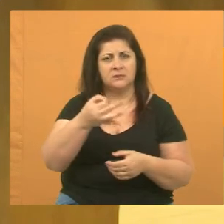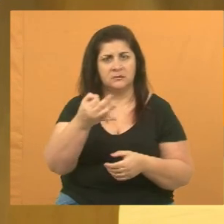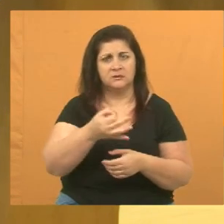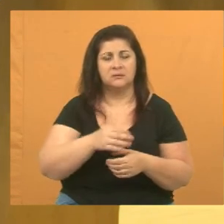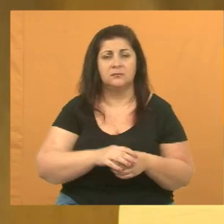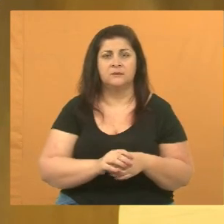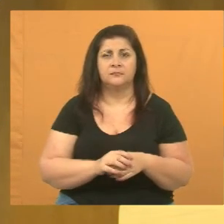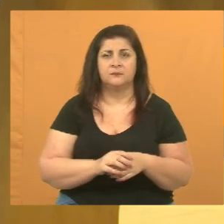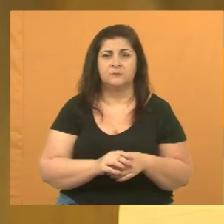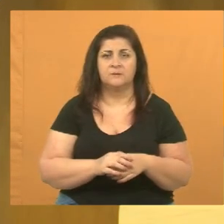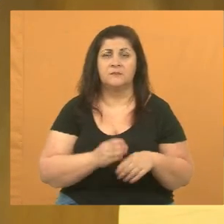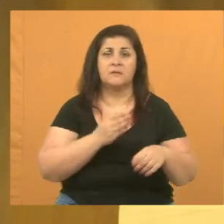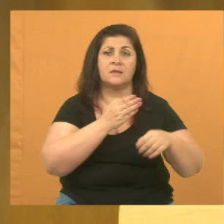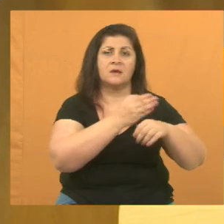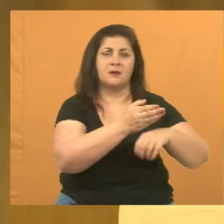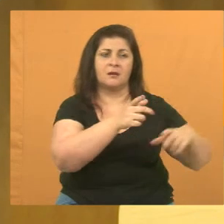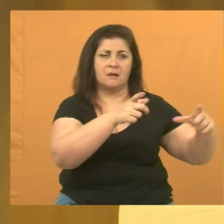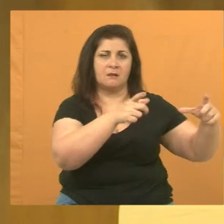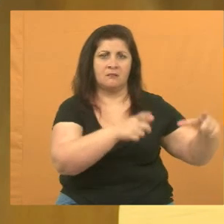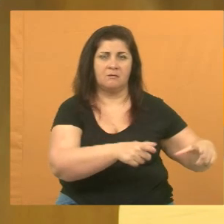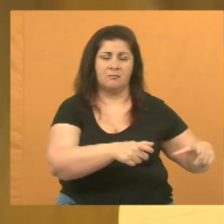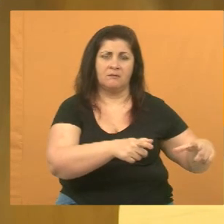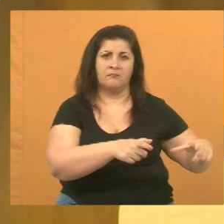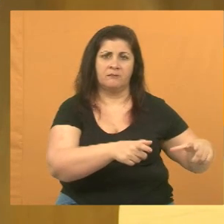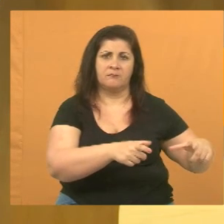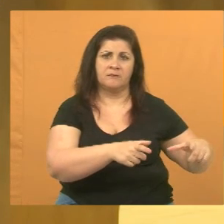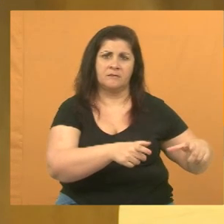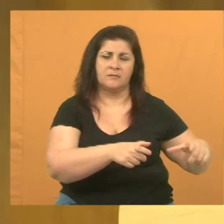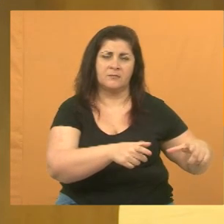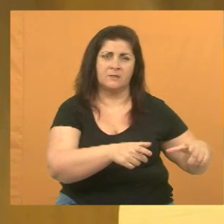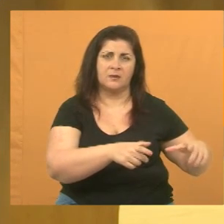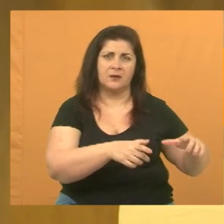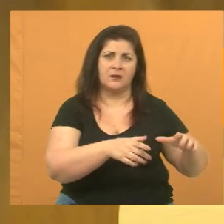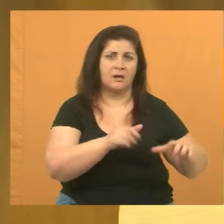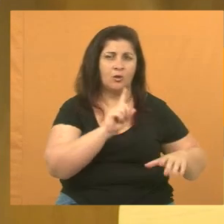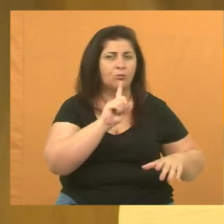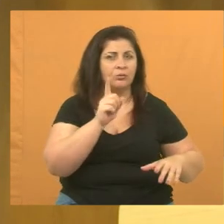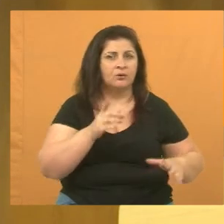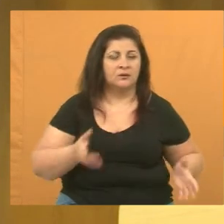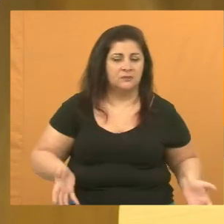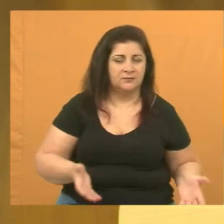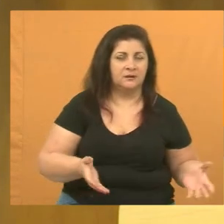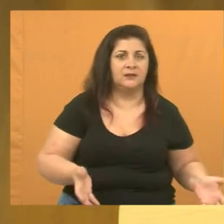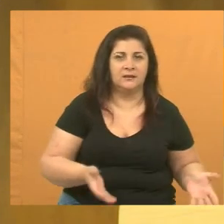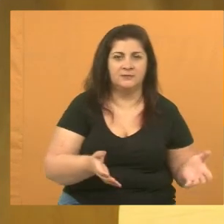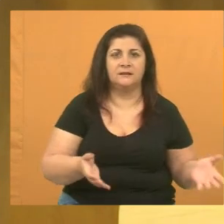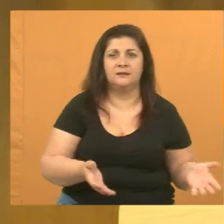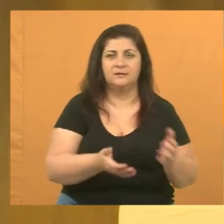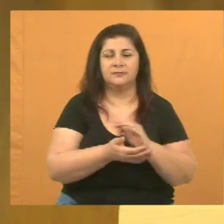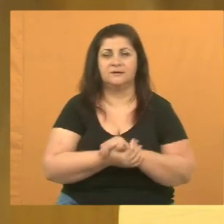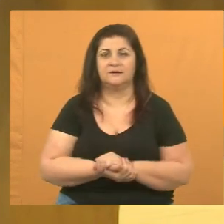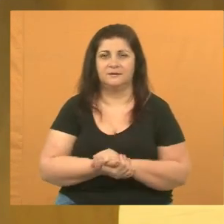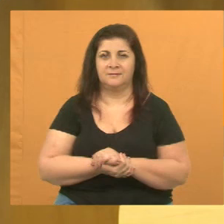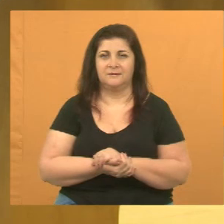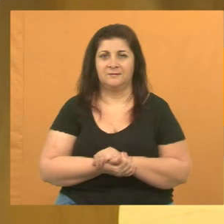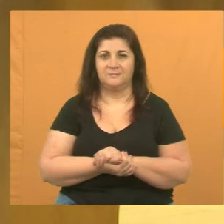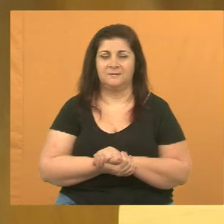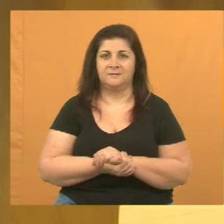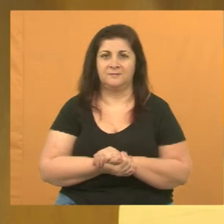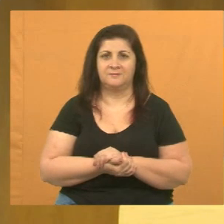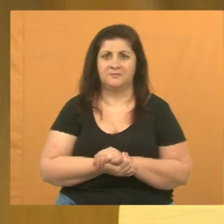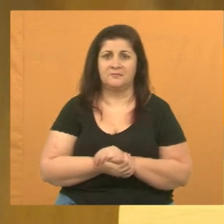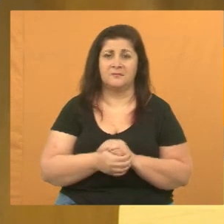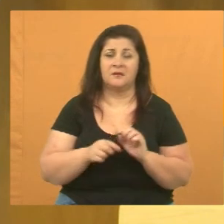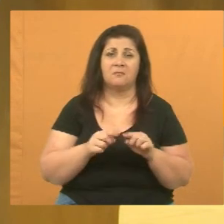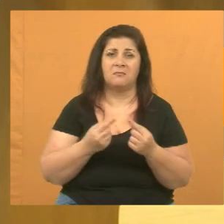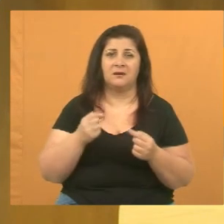de entrar em área, talvez, eu não estou incentivando ninguém aqui na tribuna, mas se